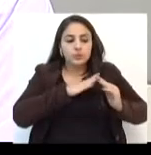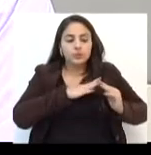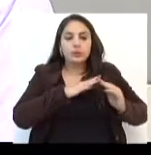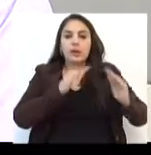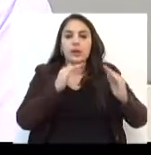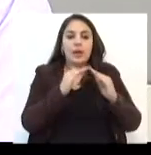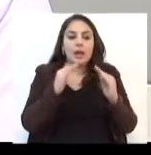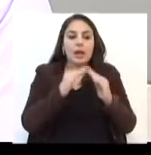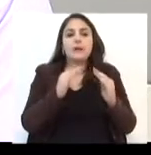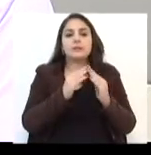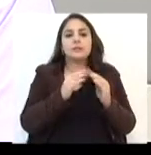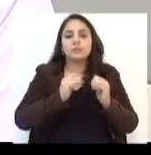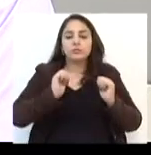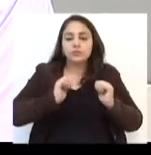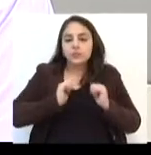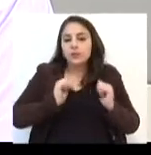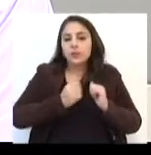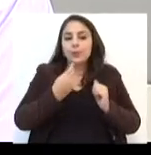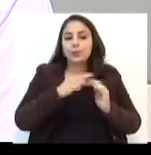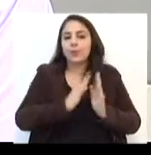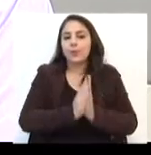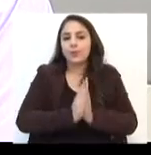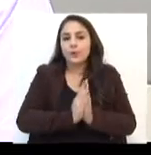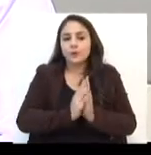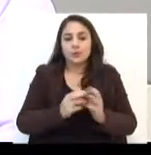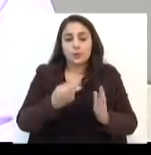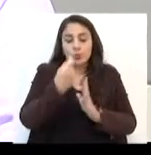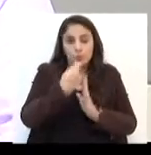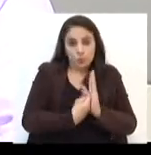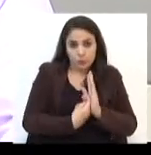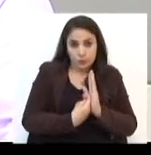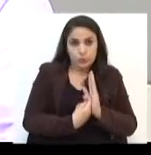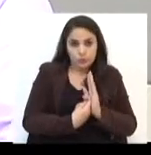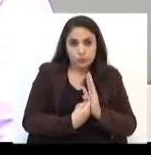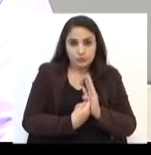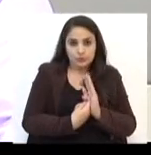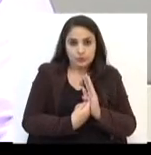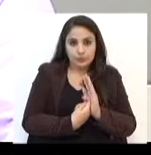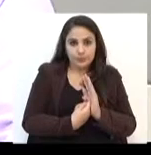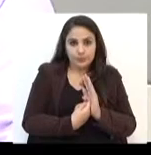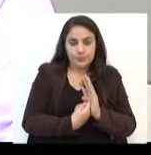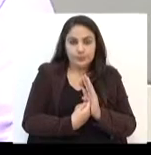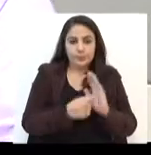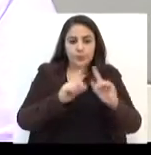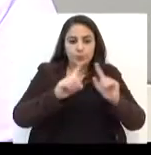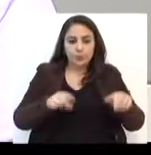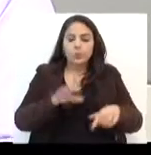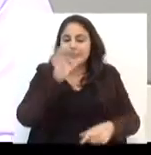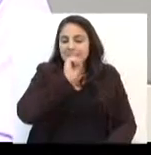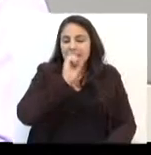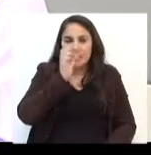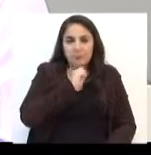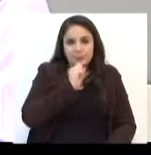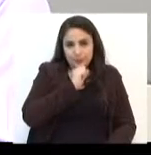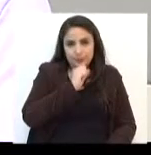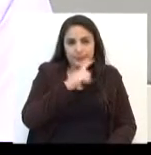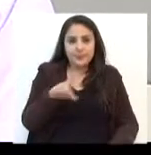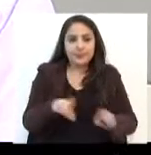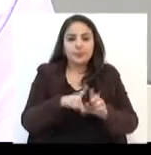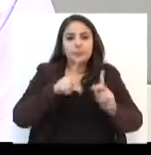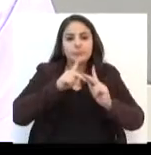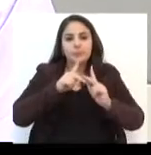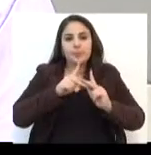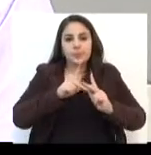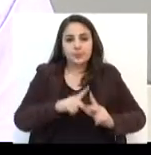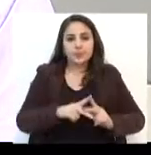casas, descansando, enfim, orando. E dessa forma, os concursos públicos caíam no sábado e as pessoas que seguiam